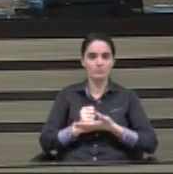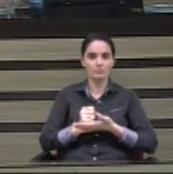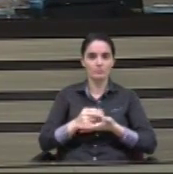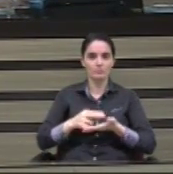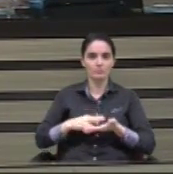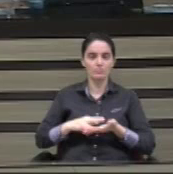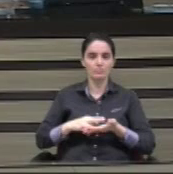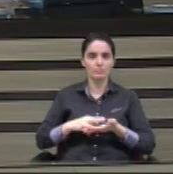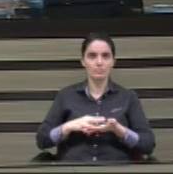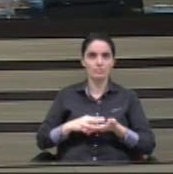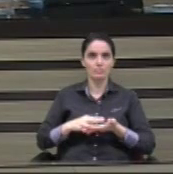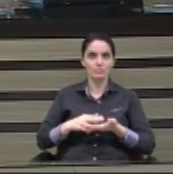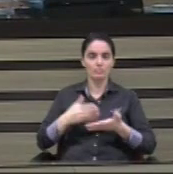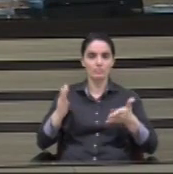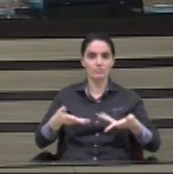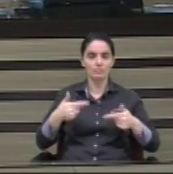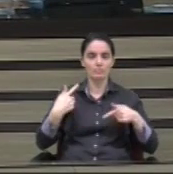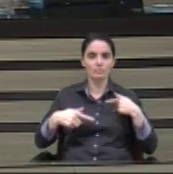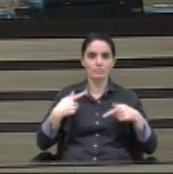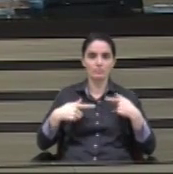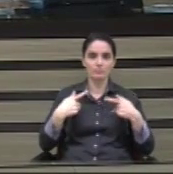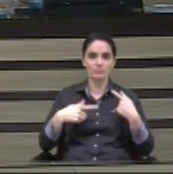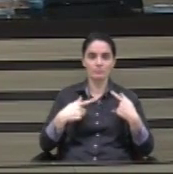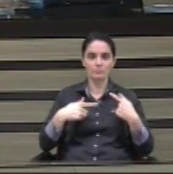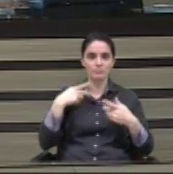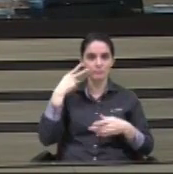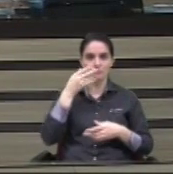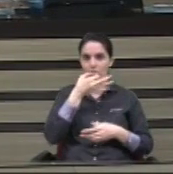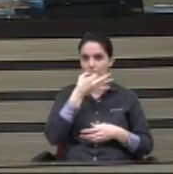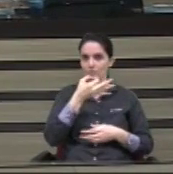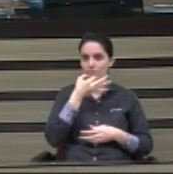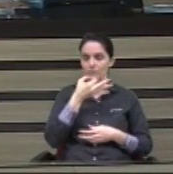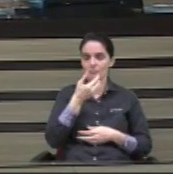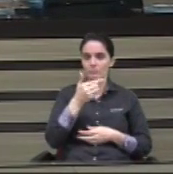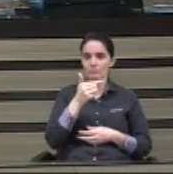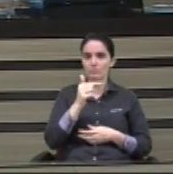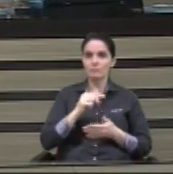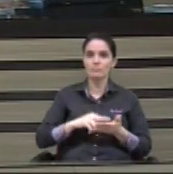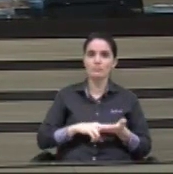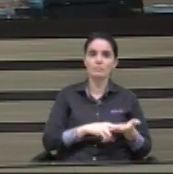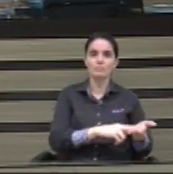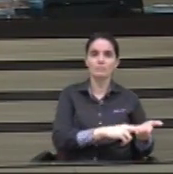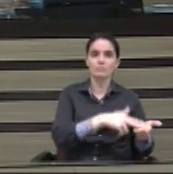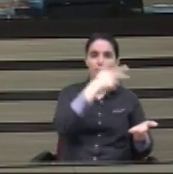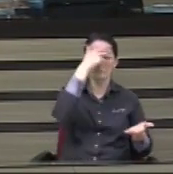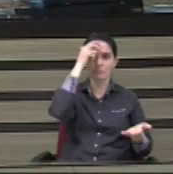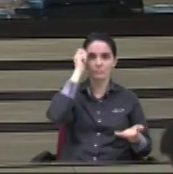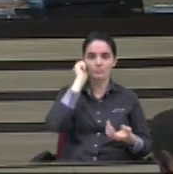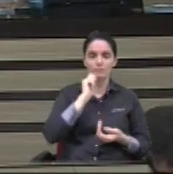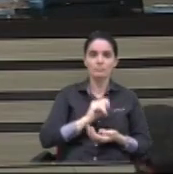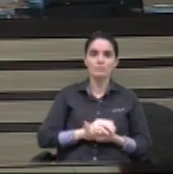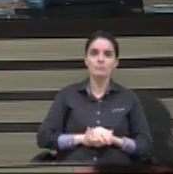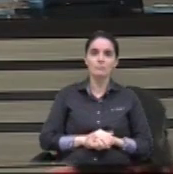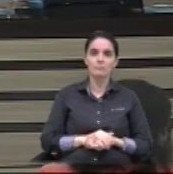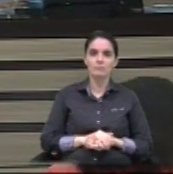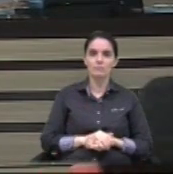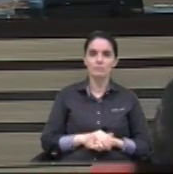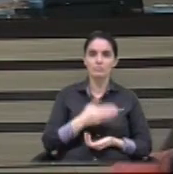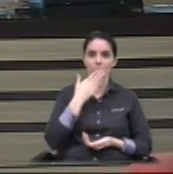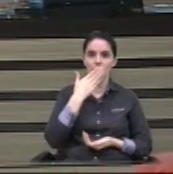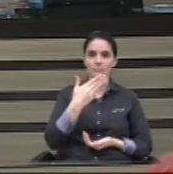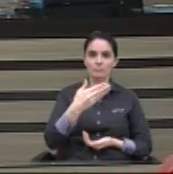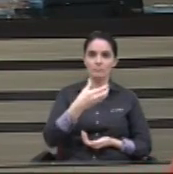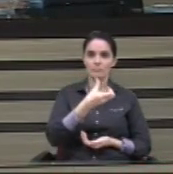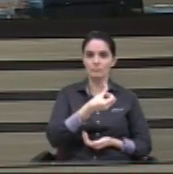e colocado em discussão. Algum vereador deseja? Não havendo, encaminhe-se ao executivo. Requerimento